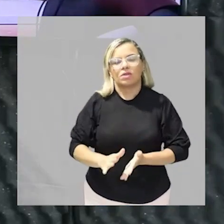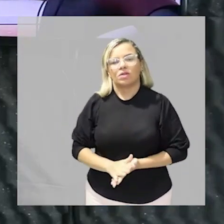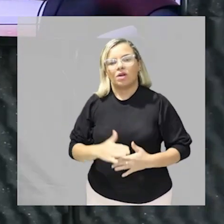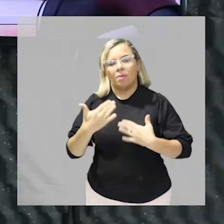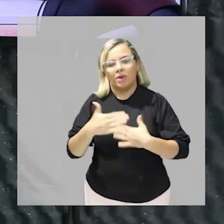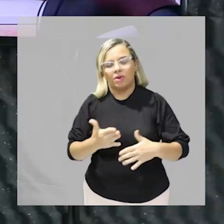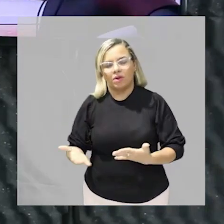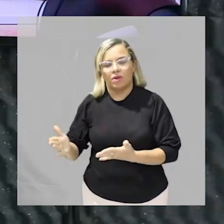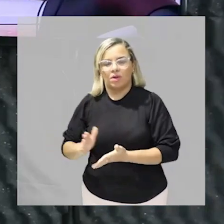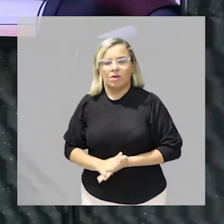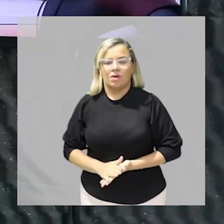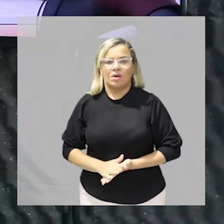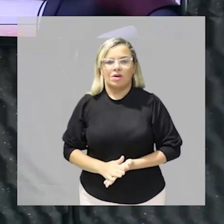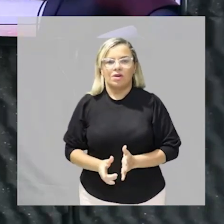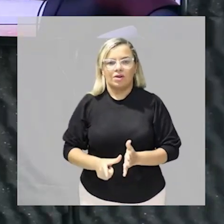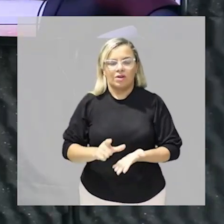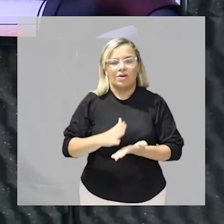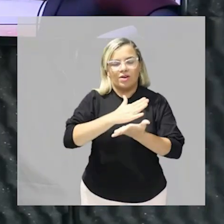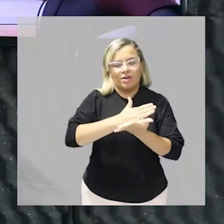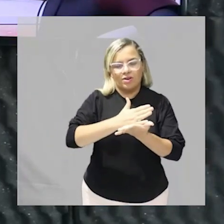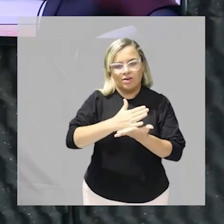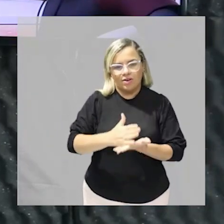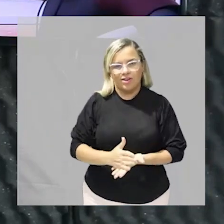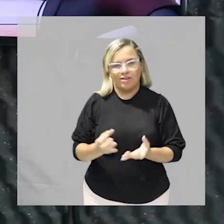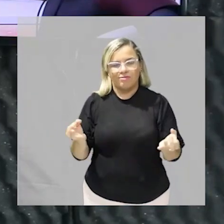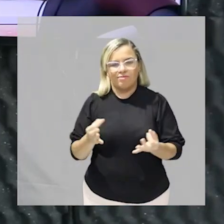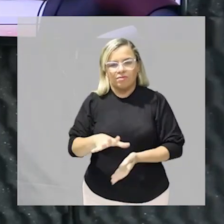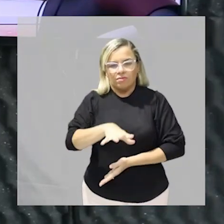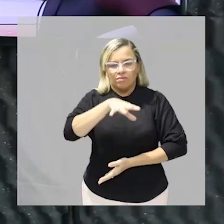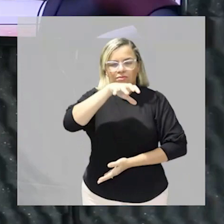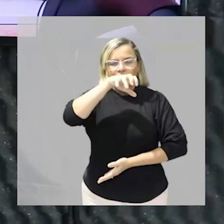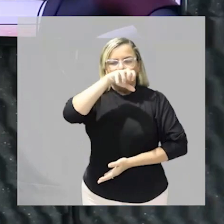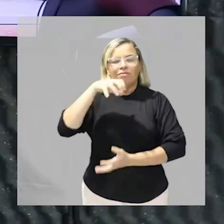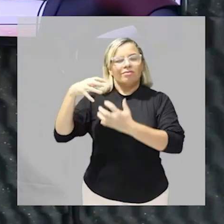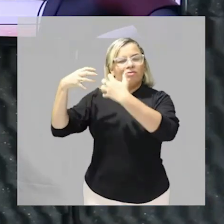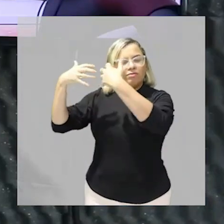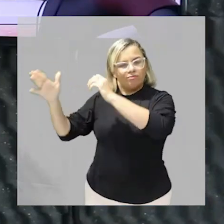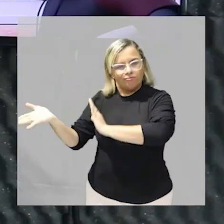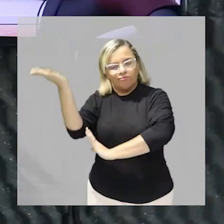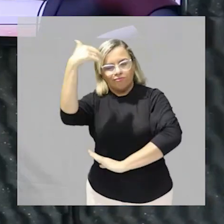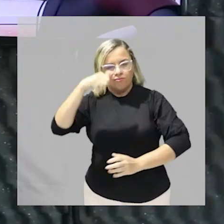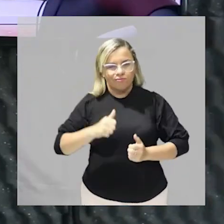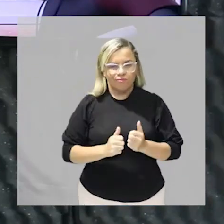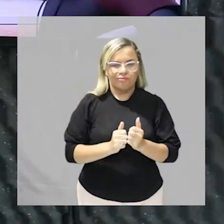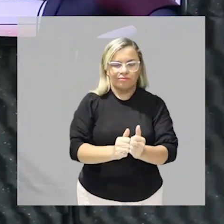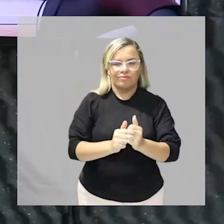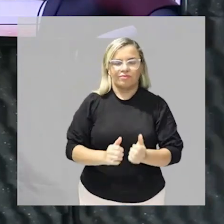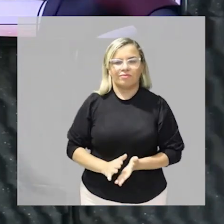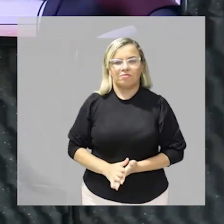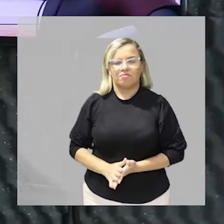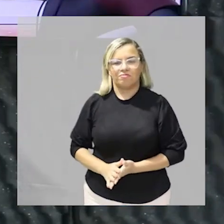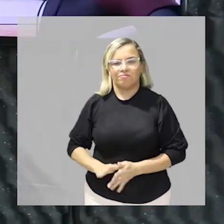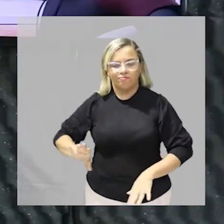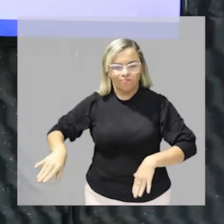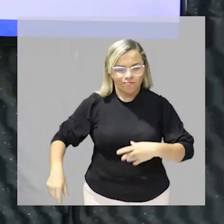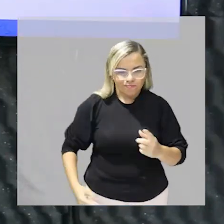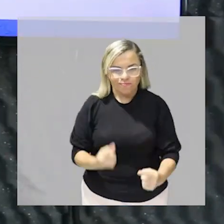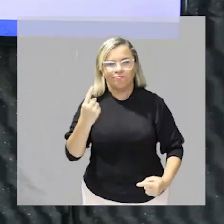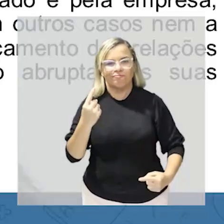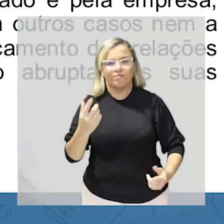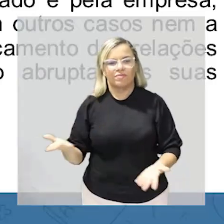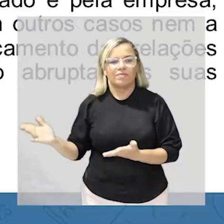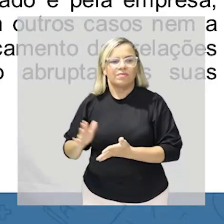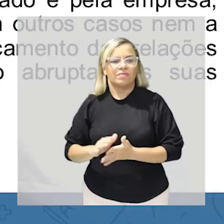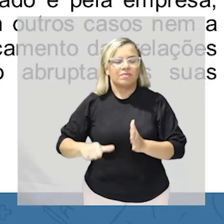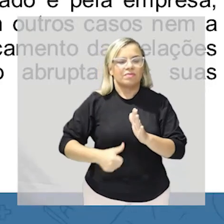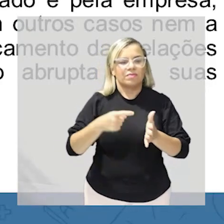ouro, respira, oxigênio teu cérebro e vem comigo, que vai ser muito sucesso. Olha aí, ó,